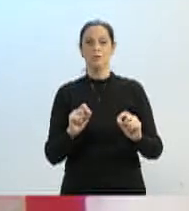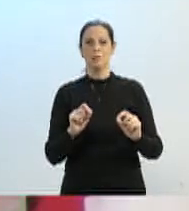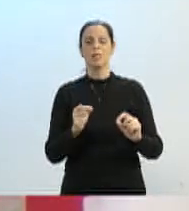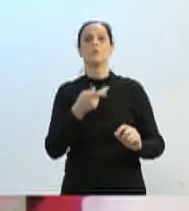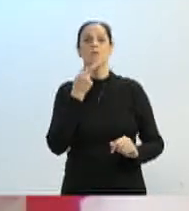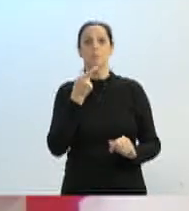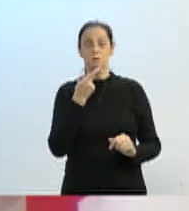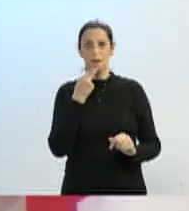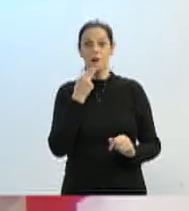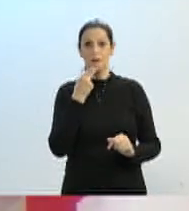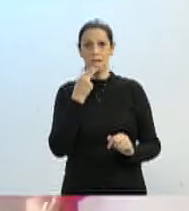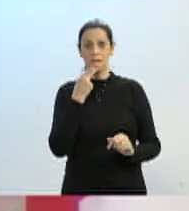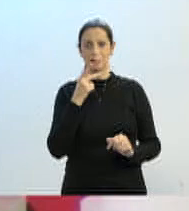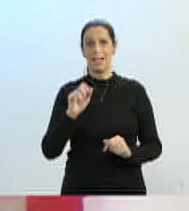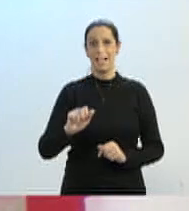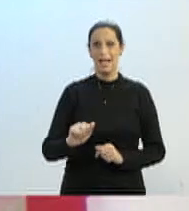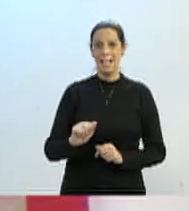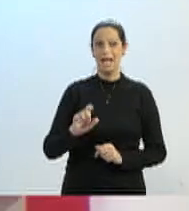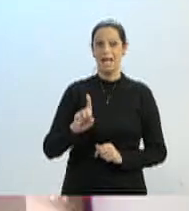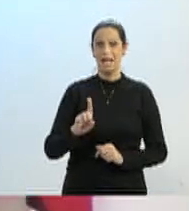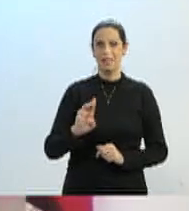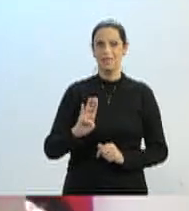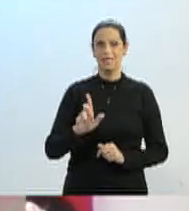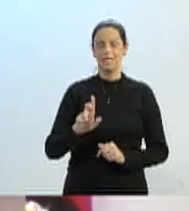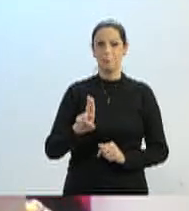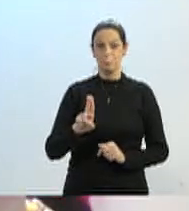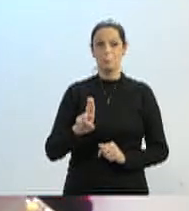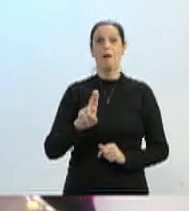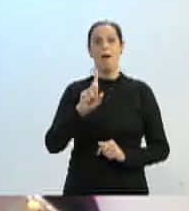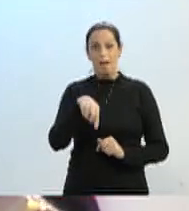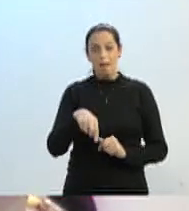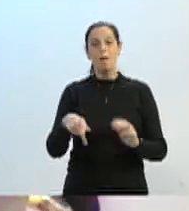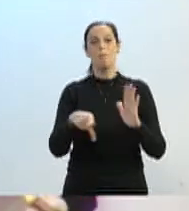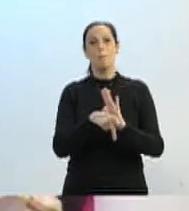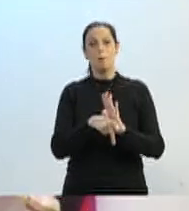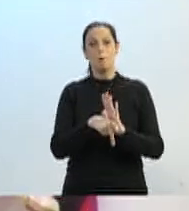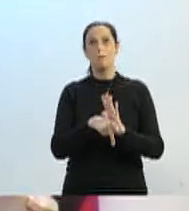chama na ADBLU de cultura.